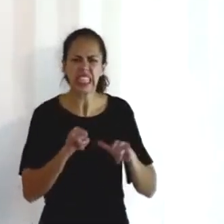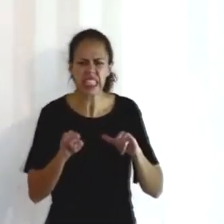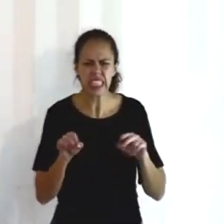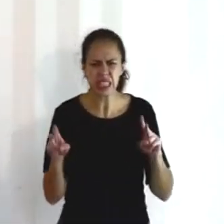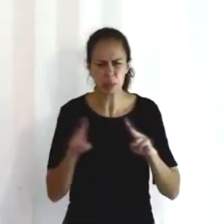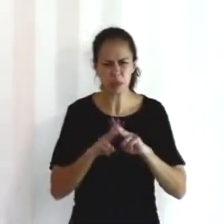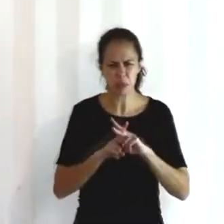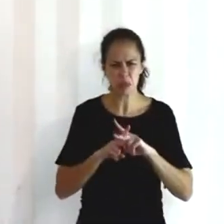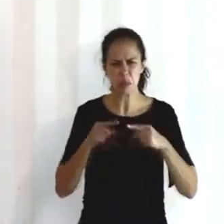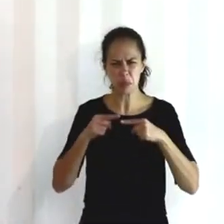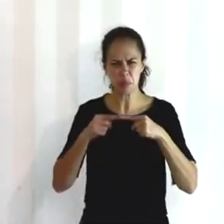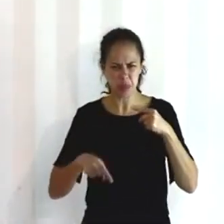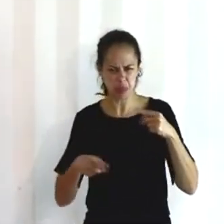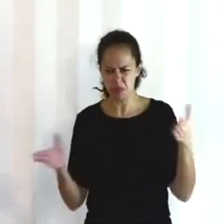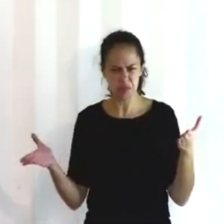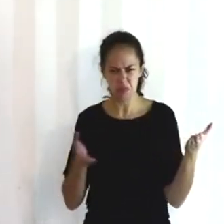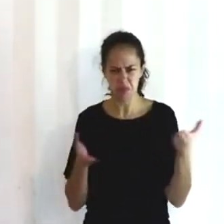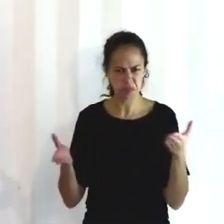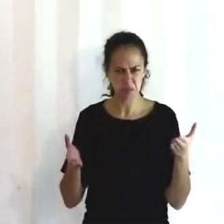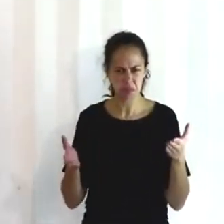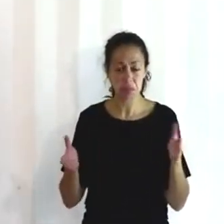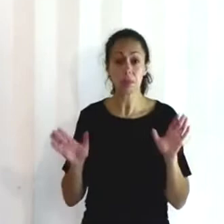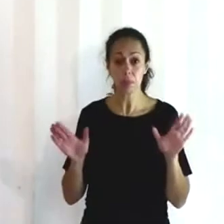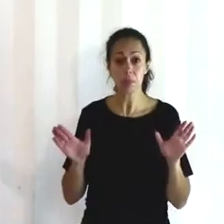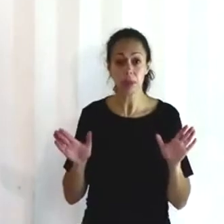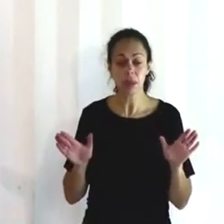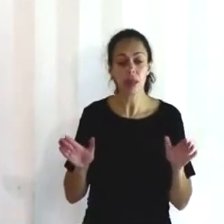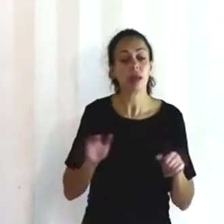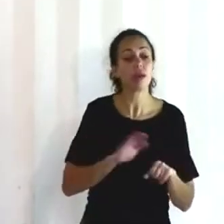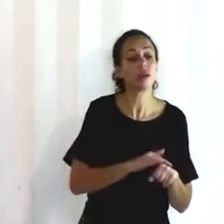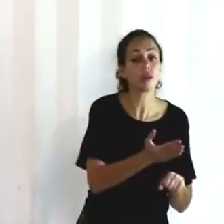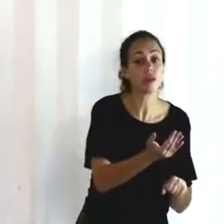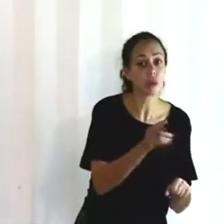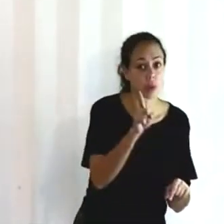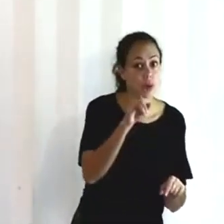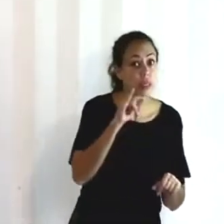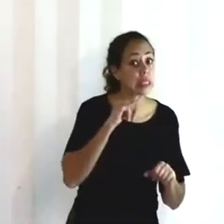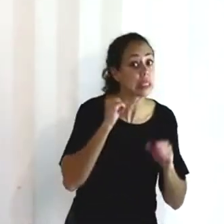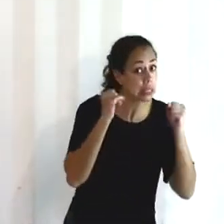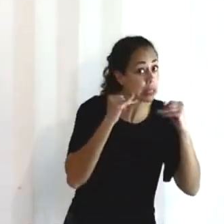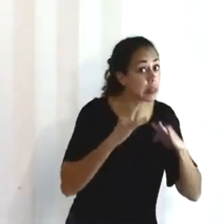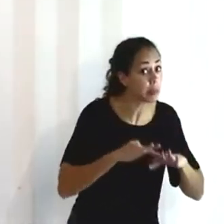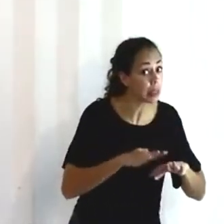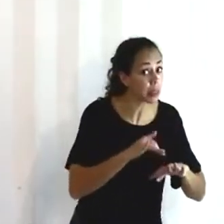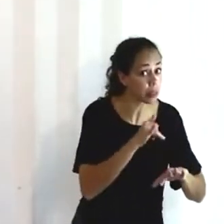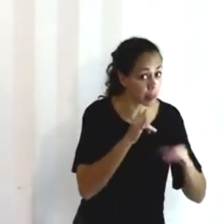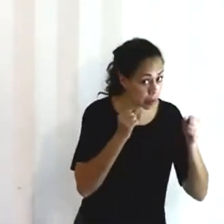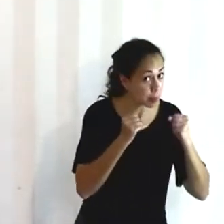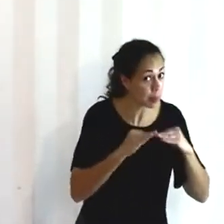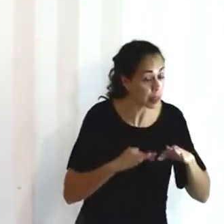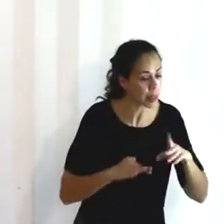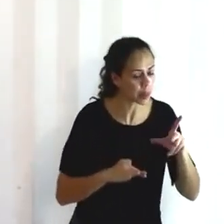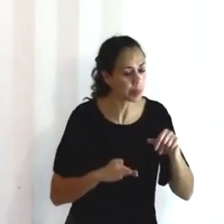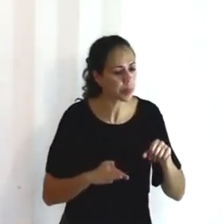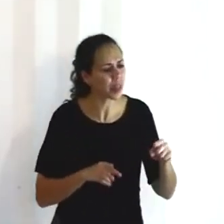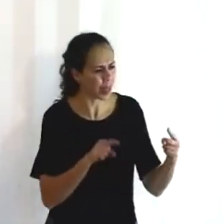você, conversa com ele de novo, depois, se ele não ouviu você e mais alguém, apresenta-o à igreja, para que